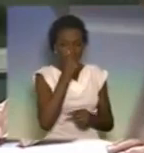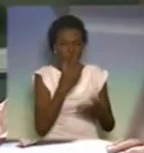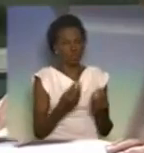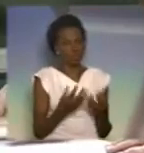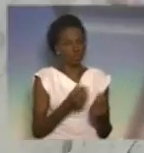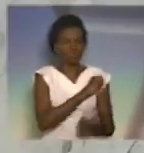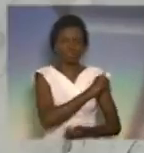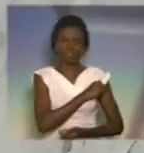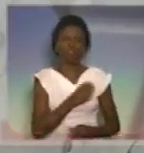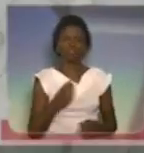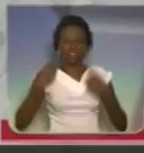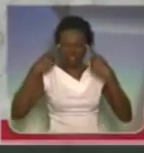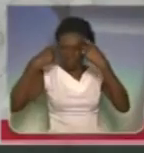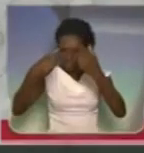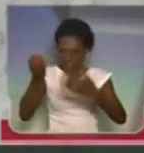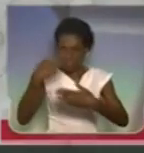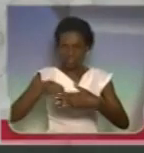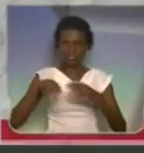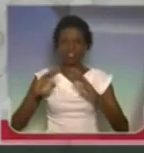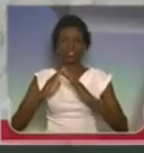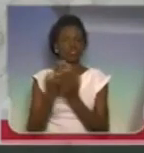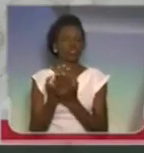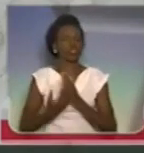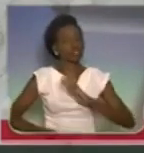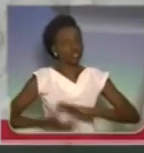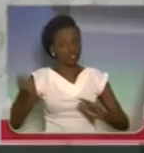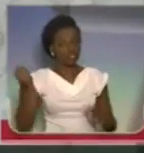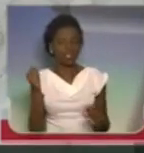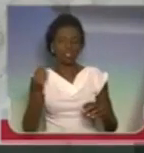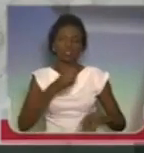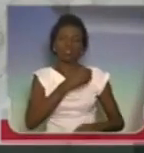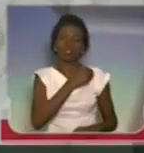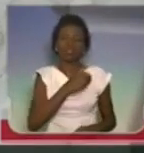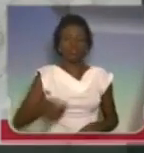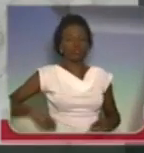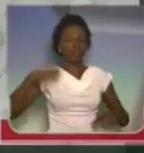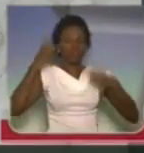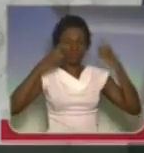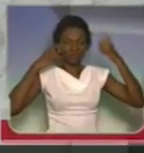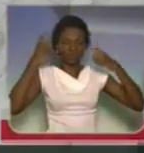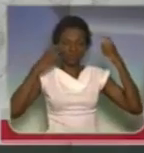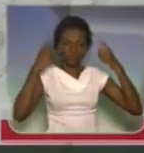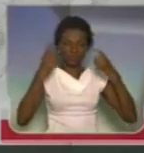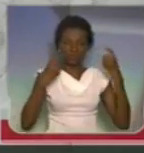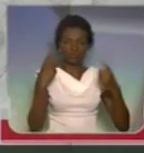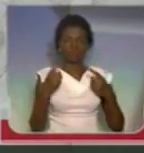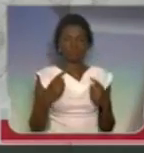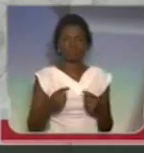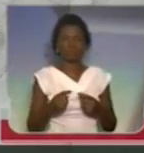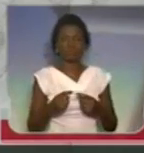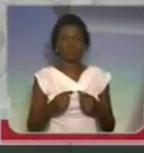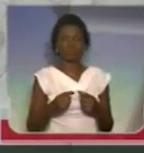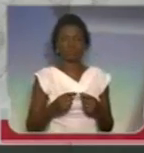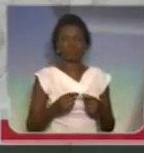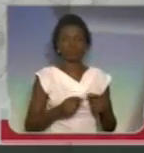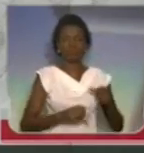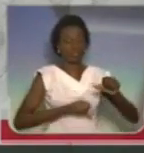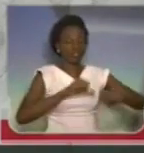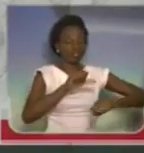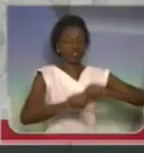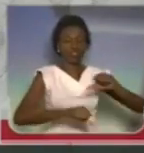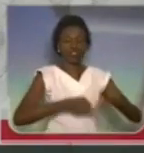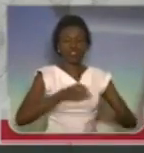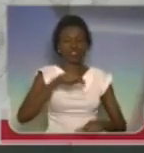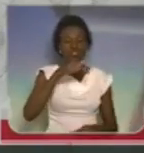acabar com a violência nas escolas o governo estaria preocupado em transformar as